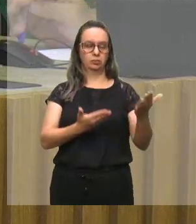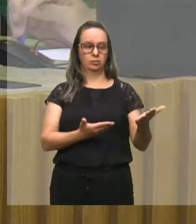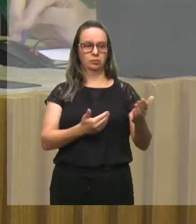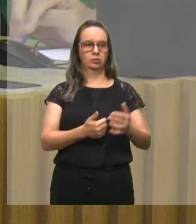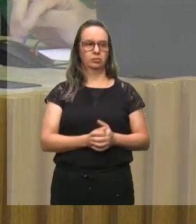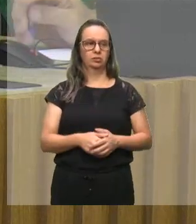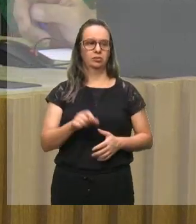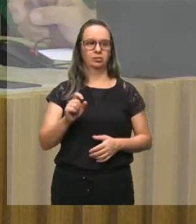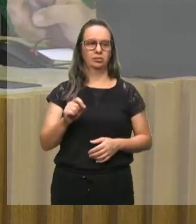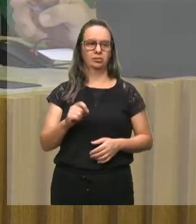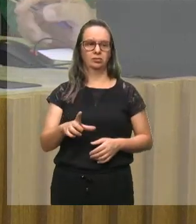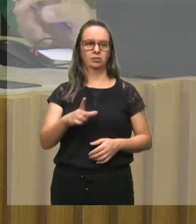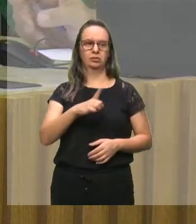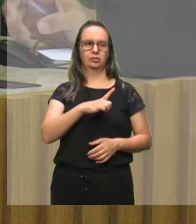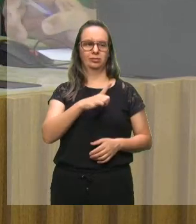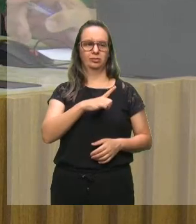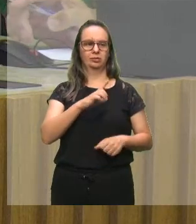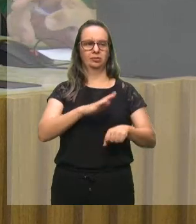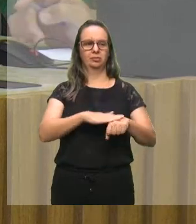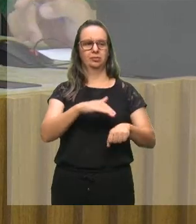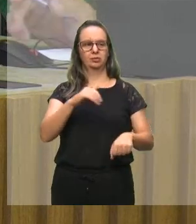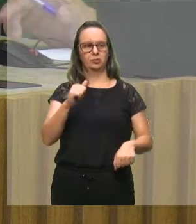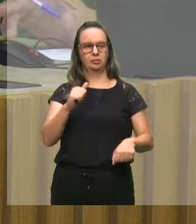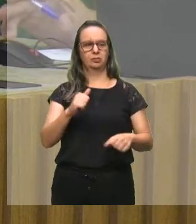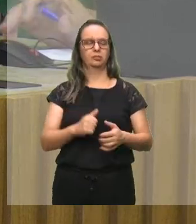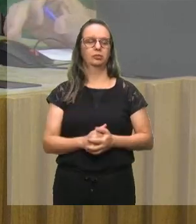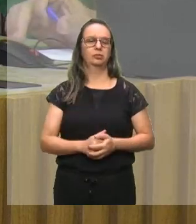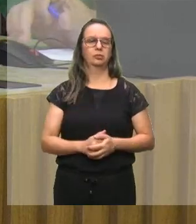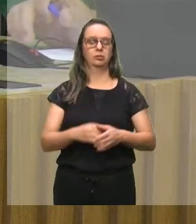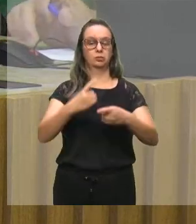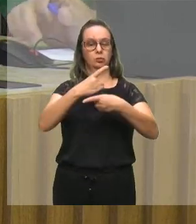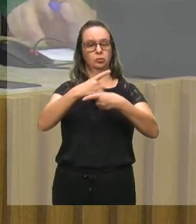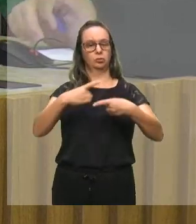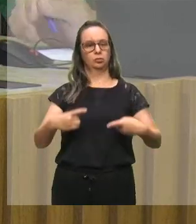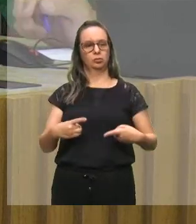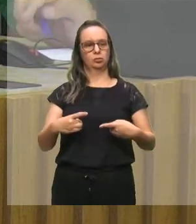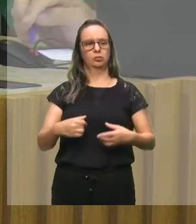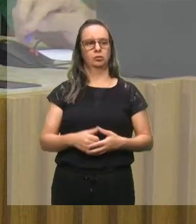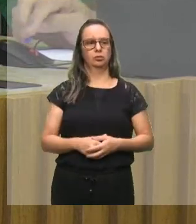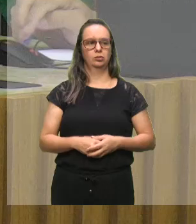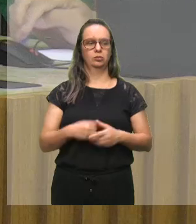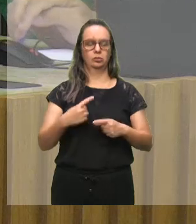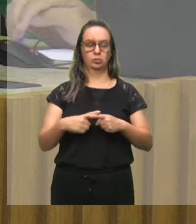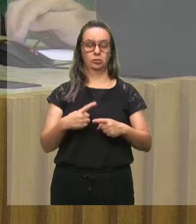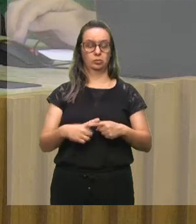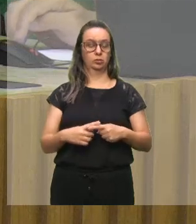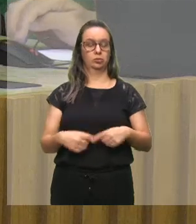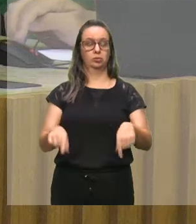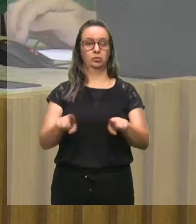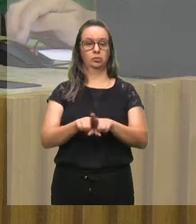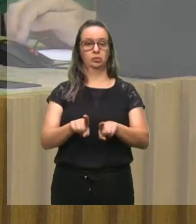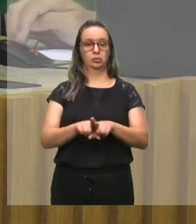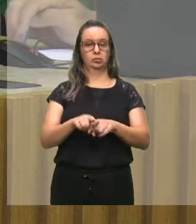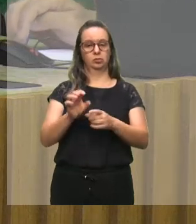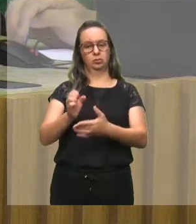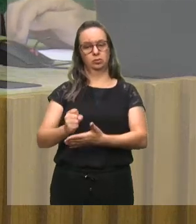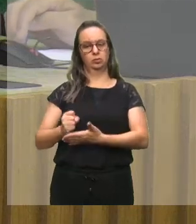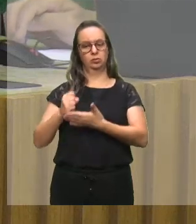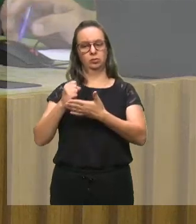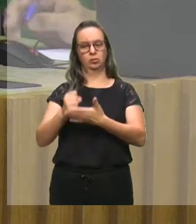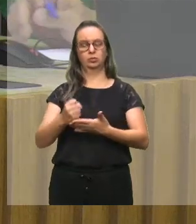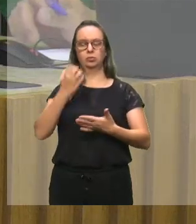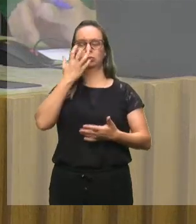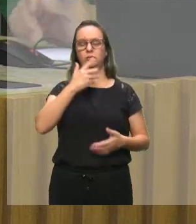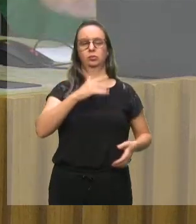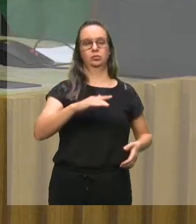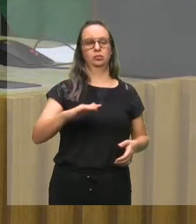dela que tivesse mais campeonatos de xadrez na cidade, porque isso ajuda muito as nossas